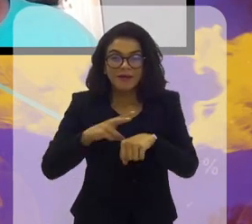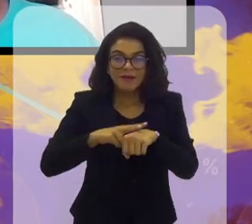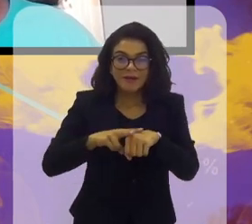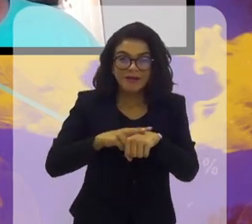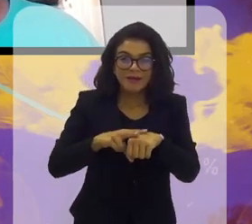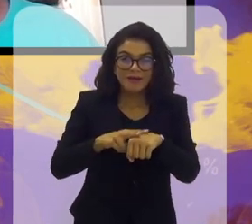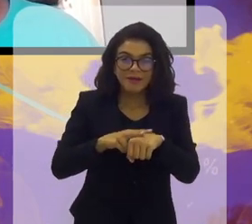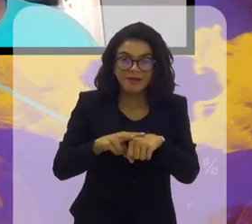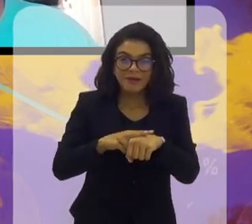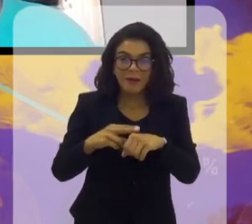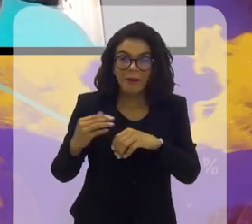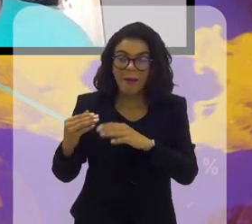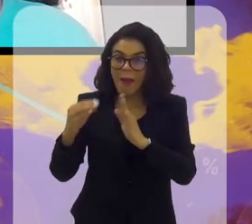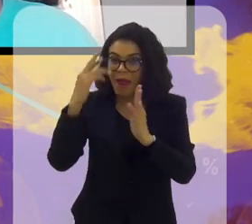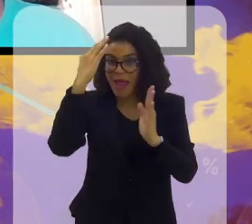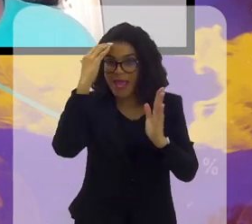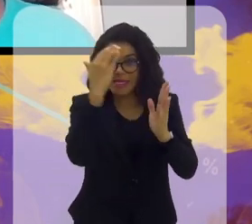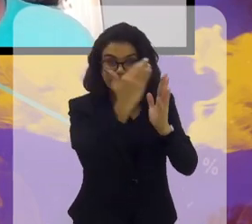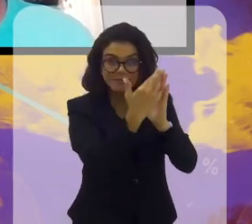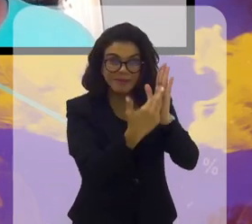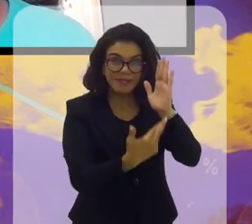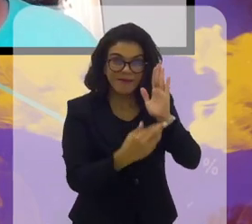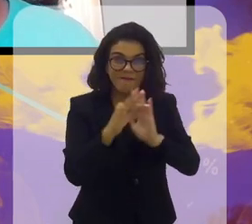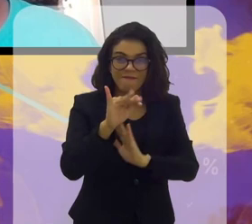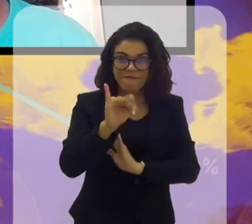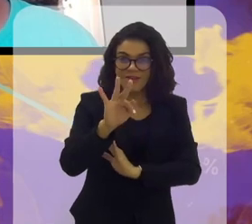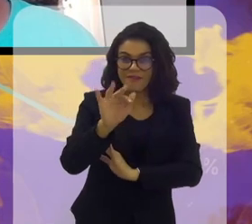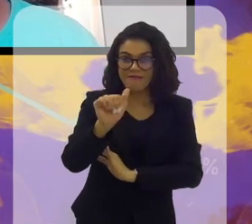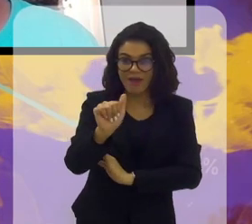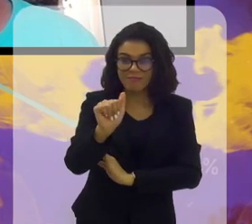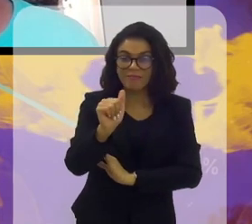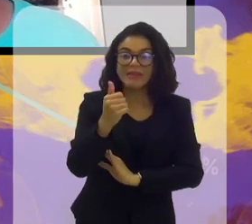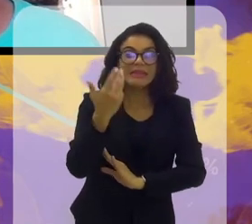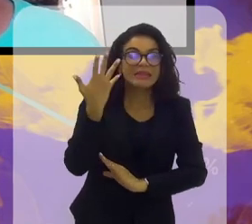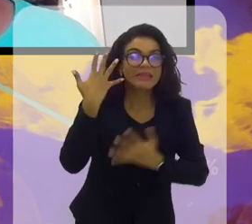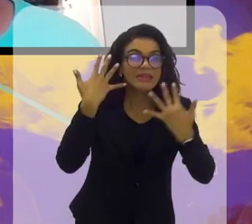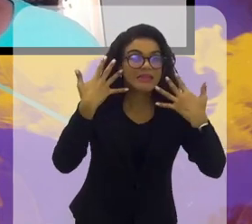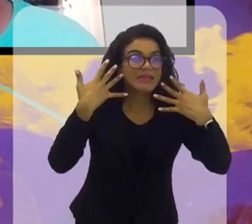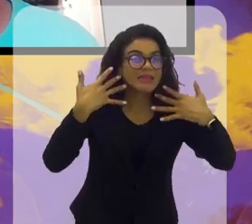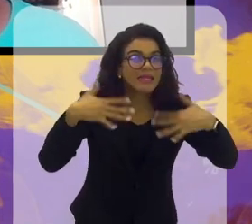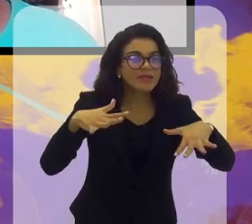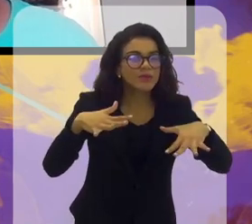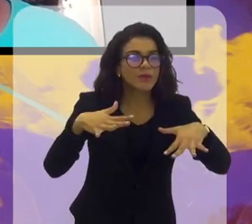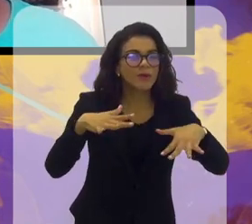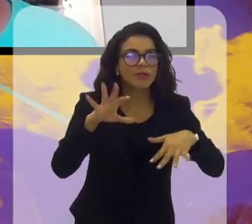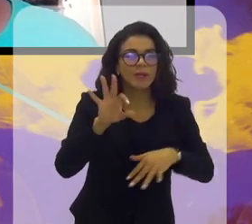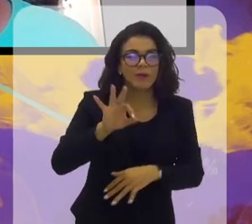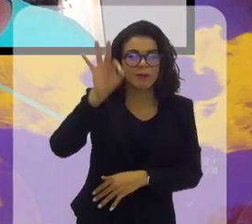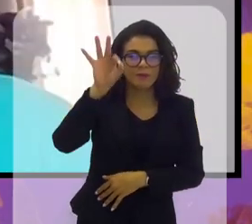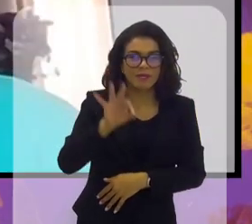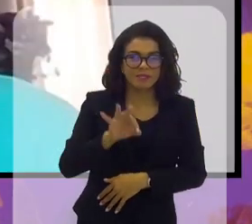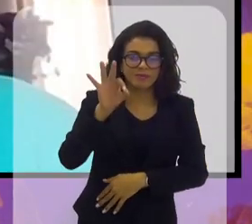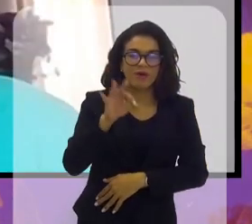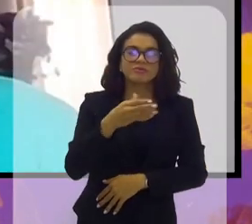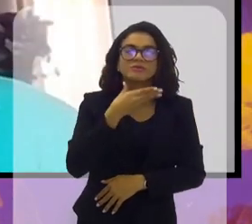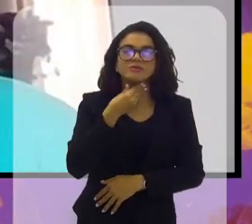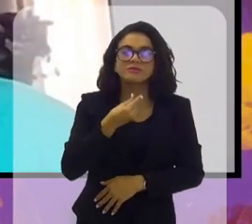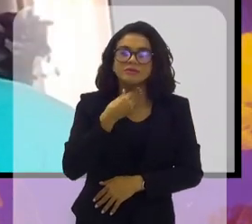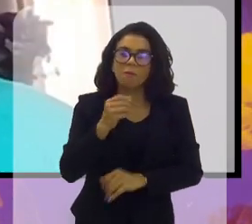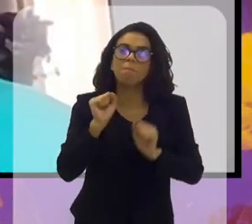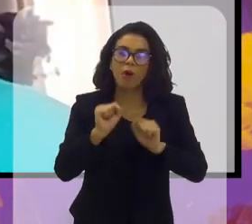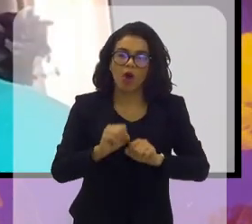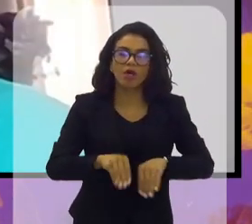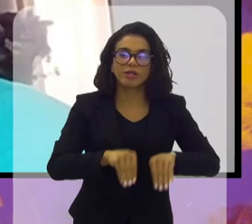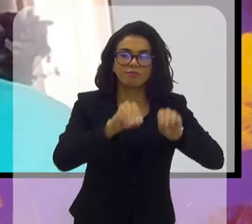Para um gramado padrão FIFA ser homologado como gramado natural, há um percentual de